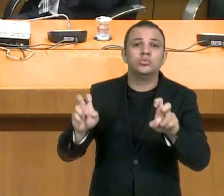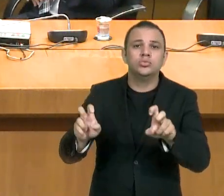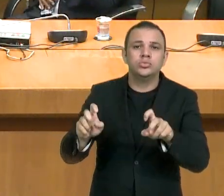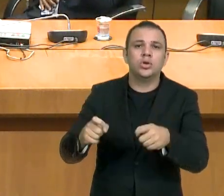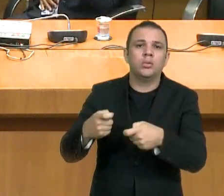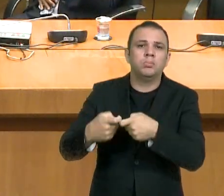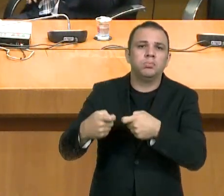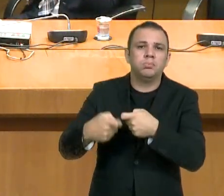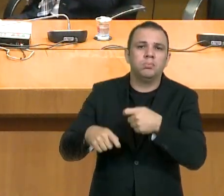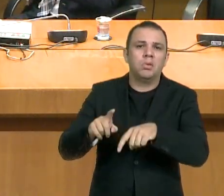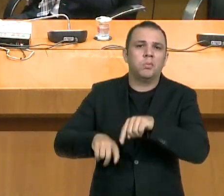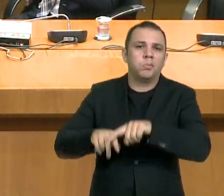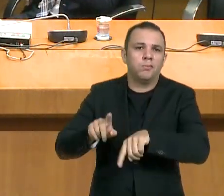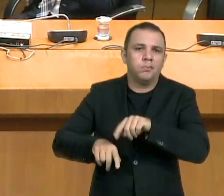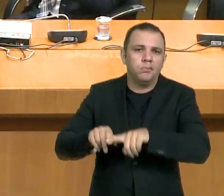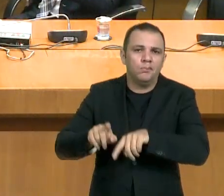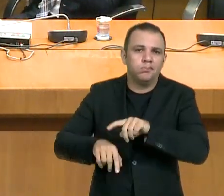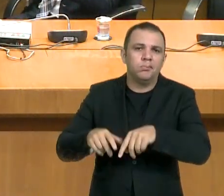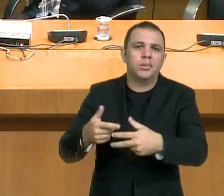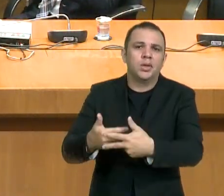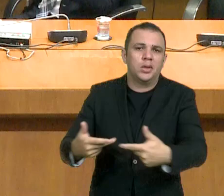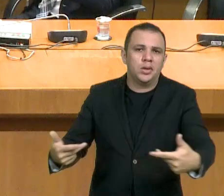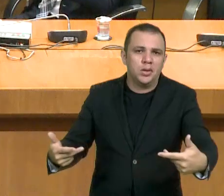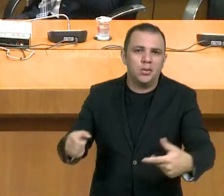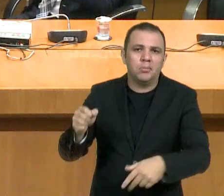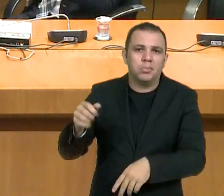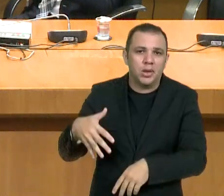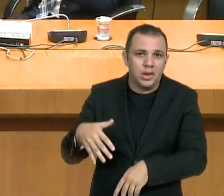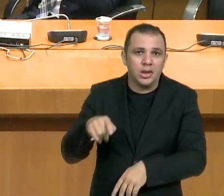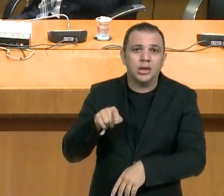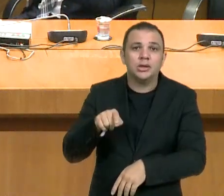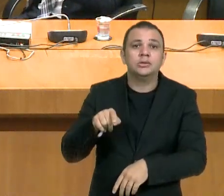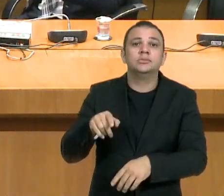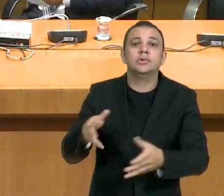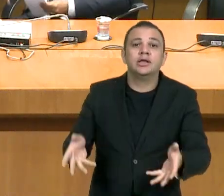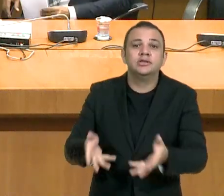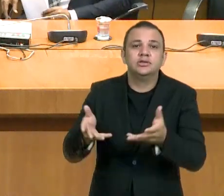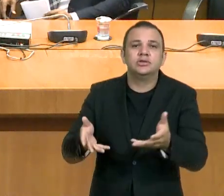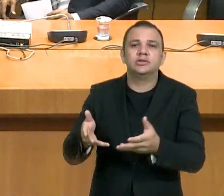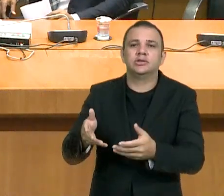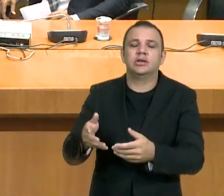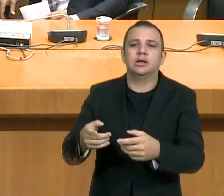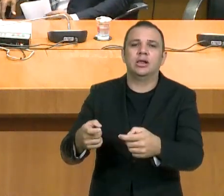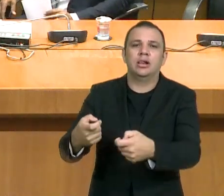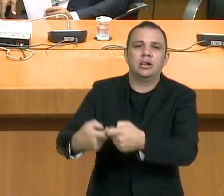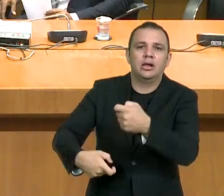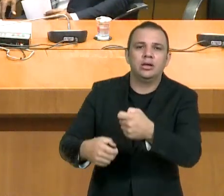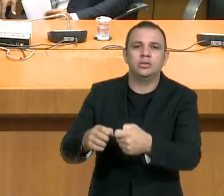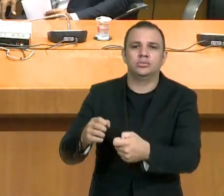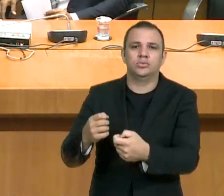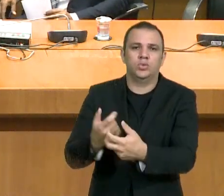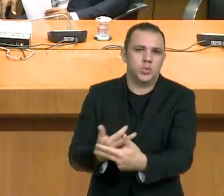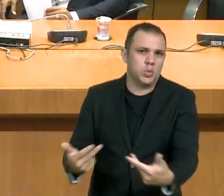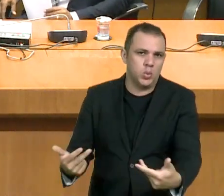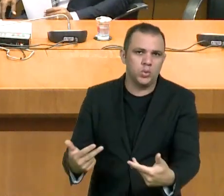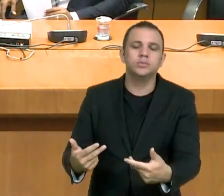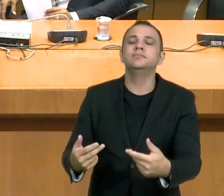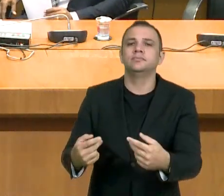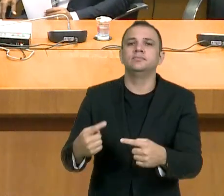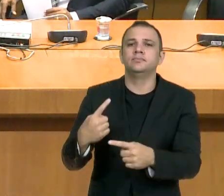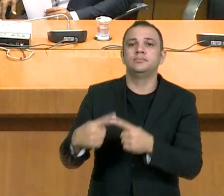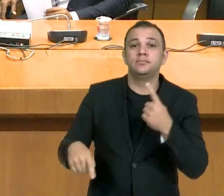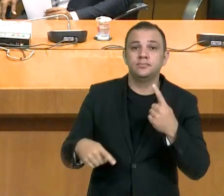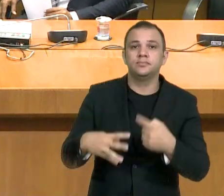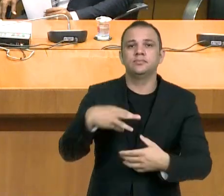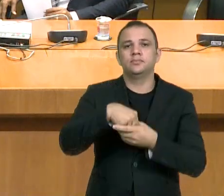conteúdo pornográfico, linguagem obscena e expressões vulgares que aluda à prática de relação sexual ou de ato libidinoso. Então, o que propõe o projeto